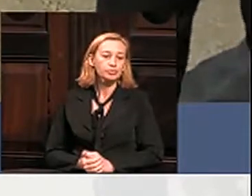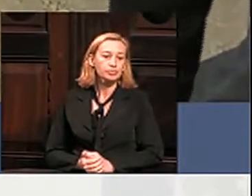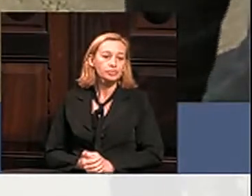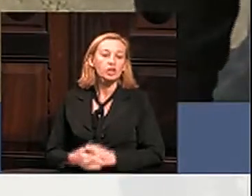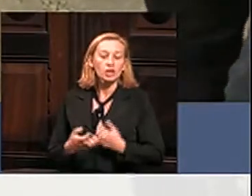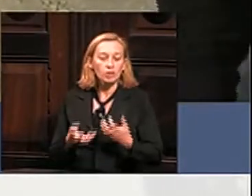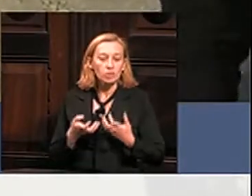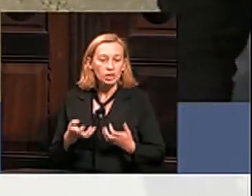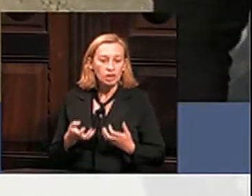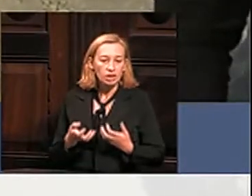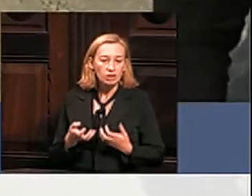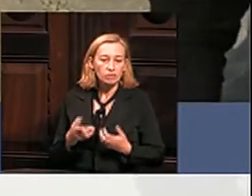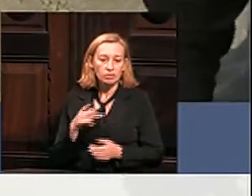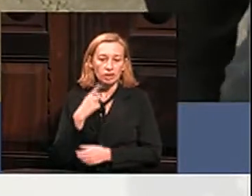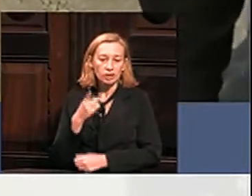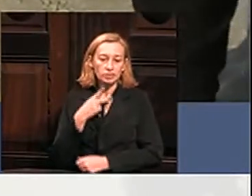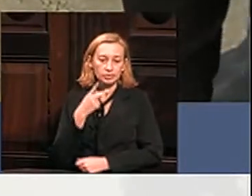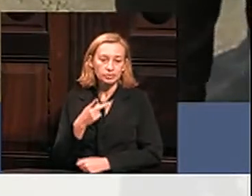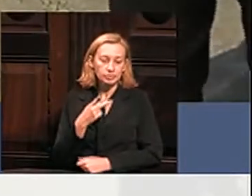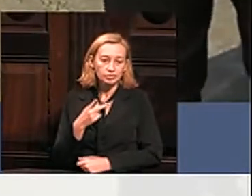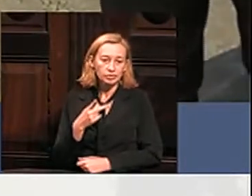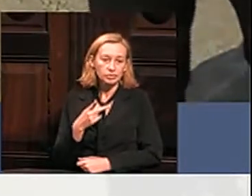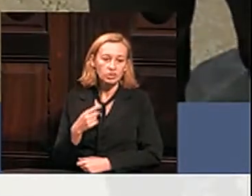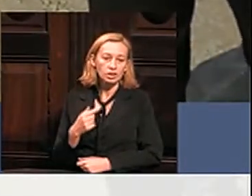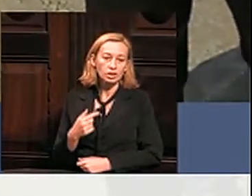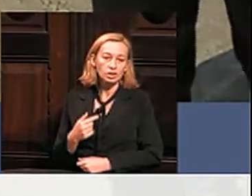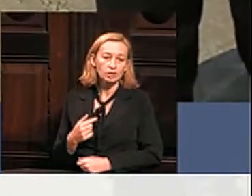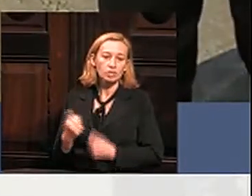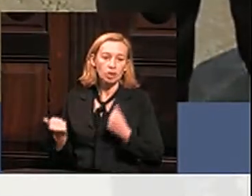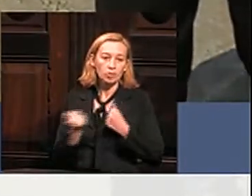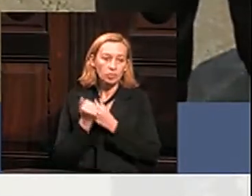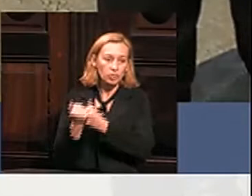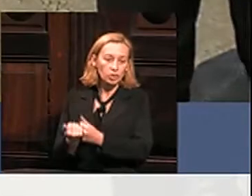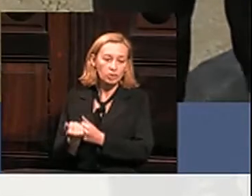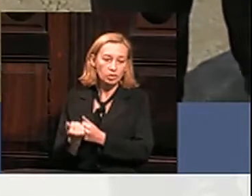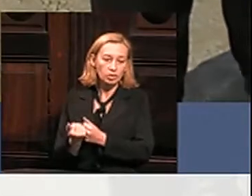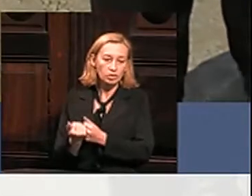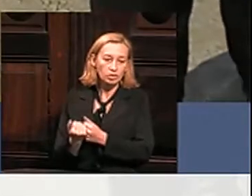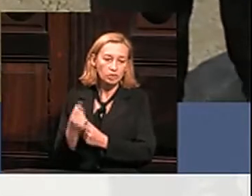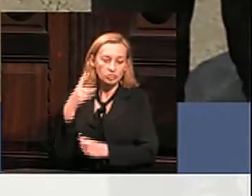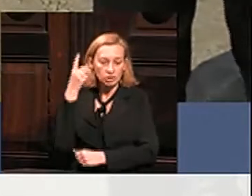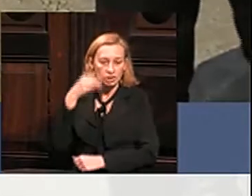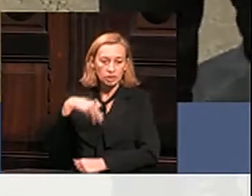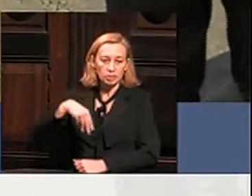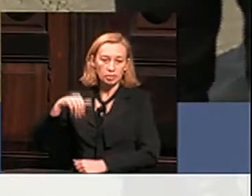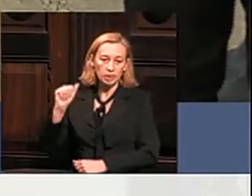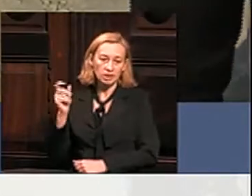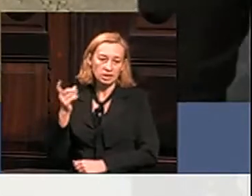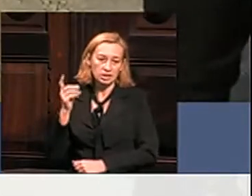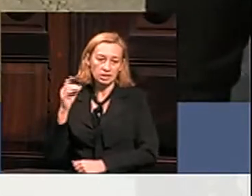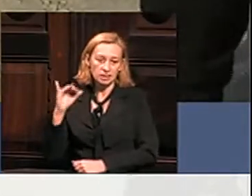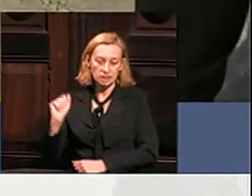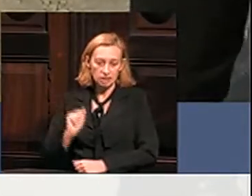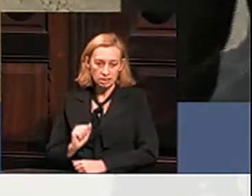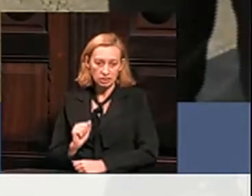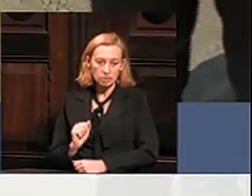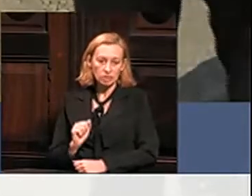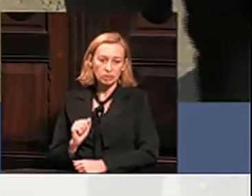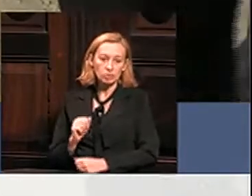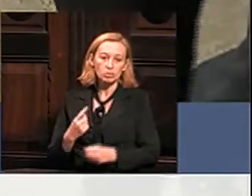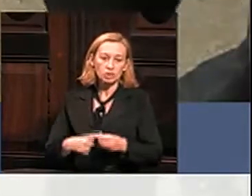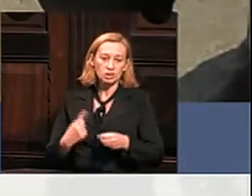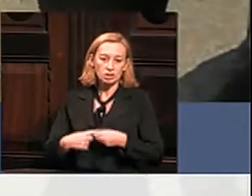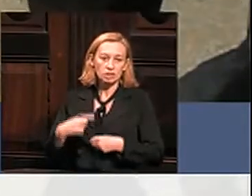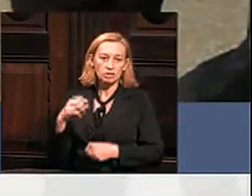quero ressaltar tanto o meu apoio quanto a deputada Márcia Giovanni para o município de Sapucaia, que o Peão permaneça